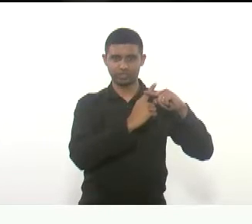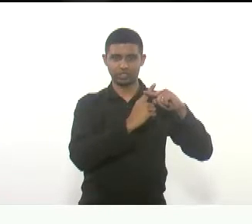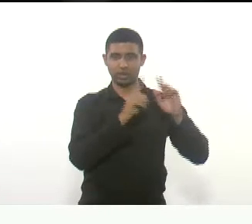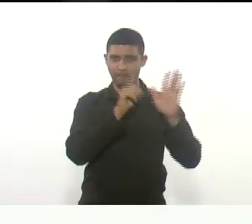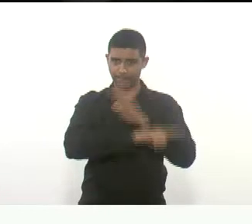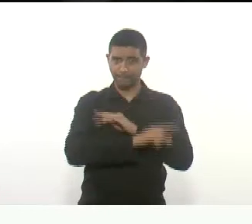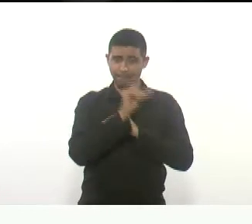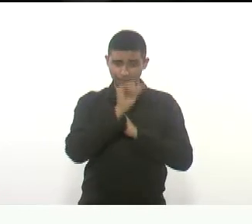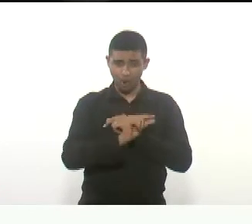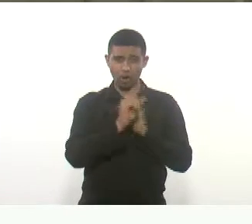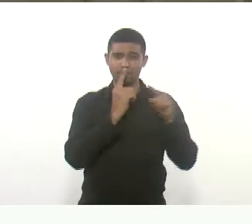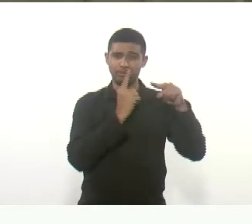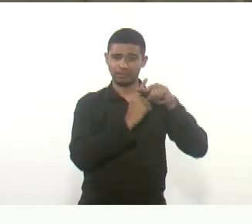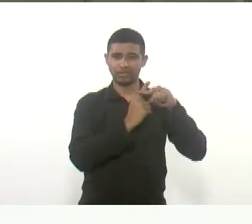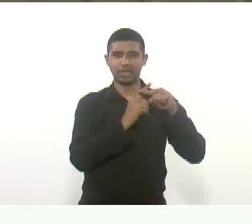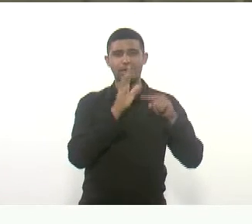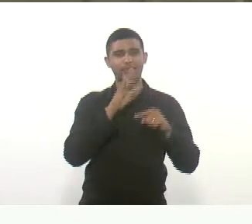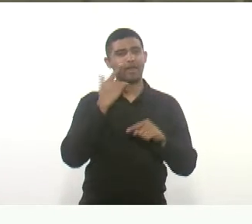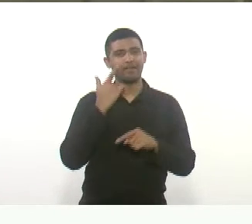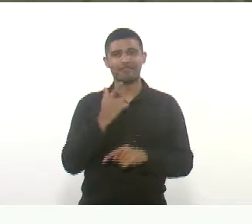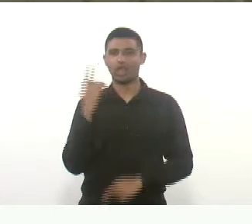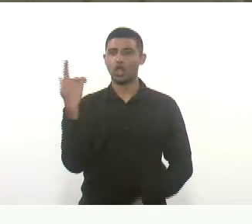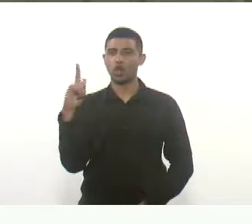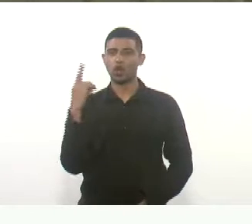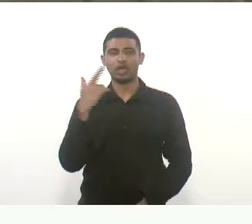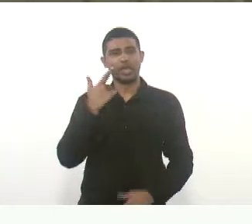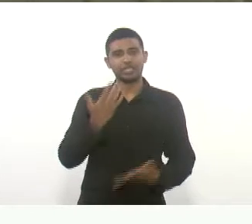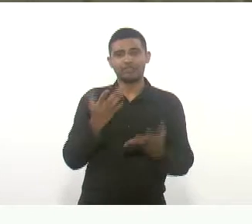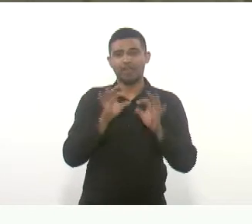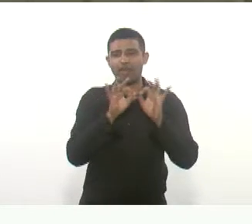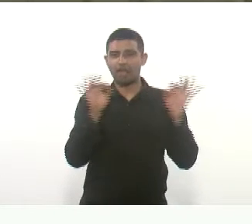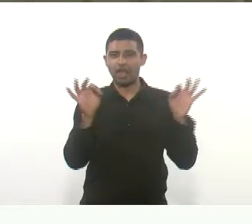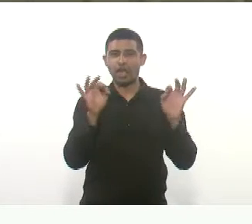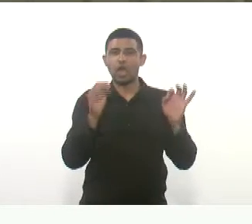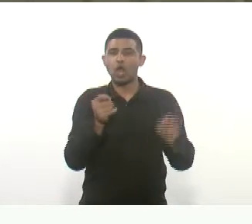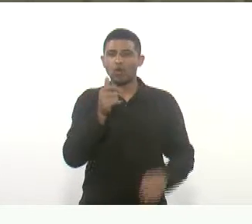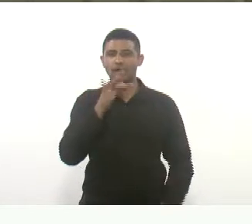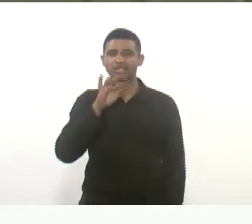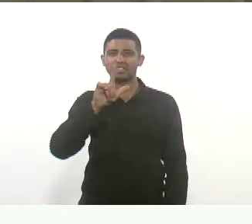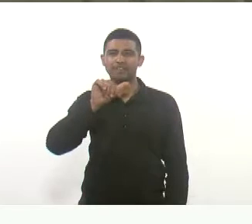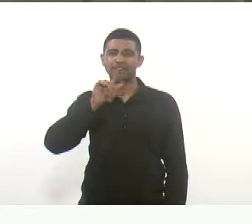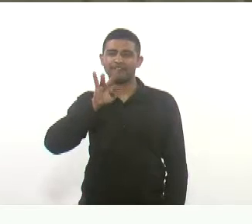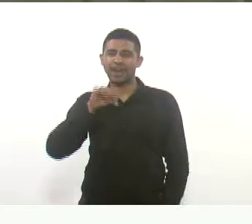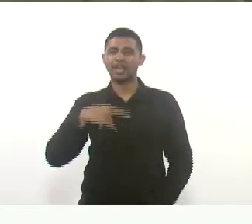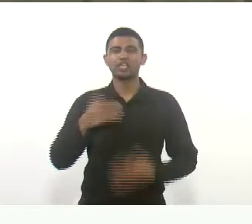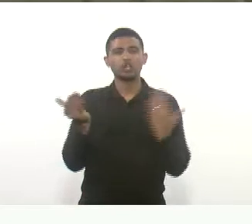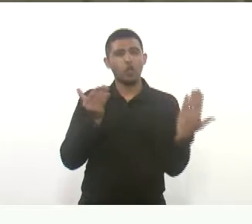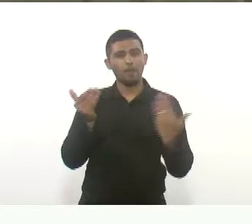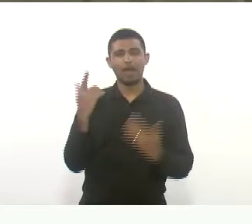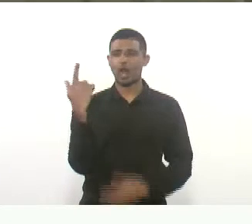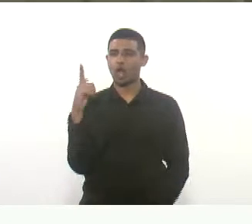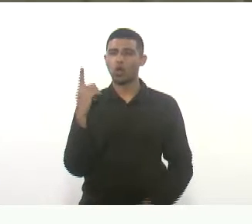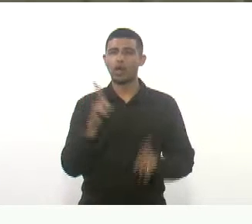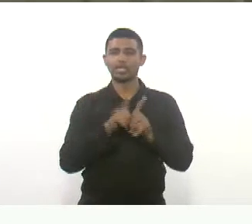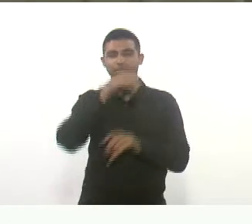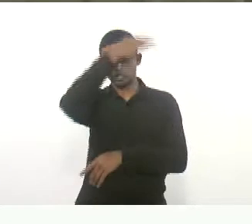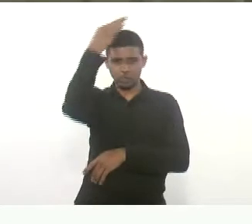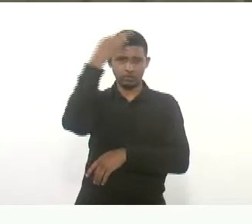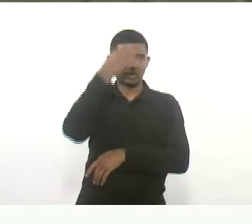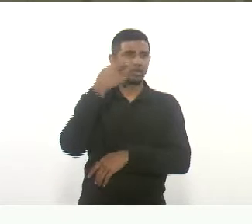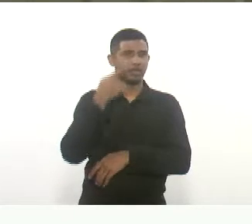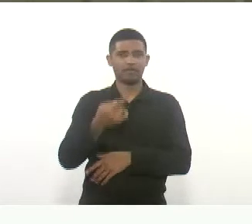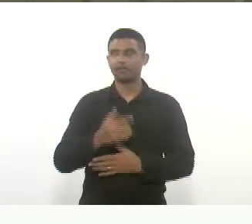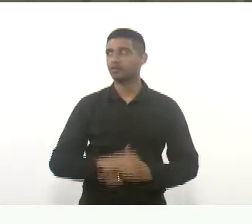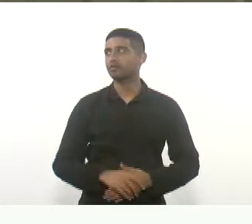mas positiva, e sem Pernambuco, com a linha quase flat, e a comparação aí com Goiás e Espírito Santo. Né? O tamanho da bola é só